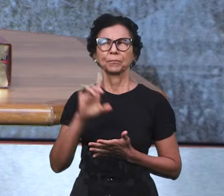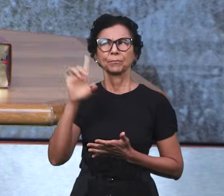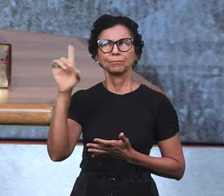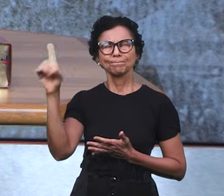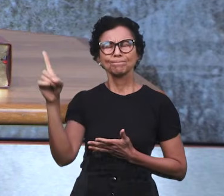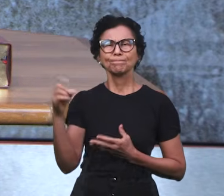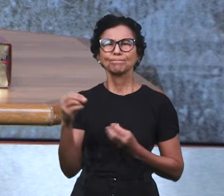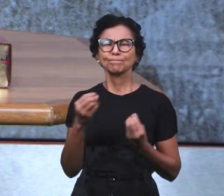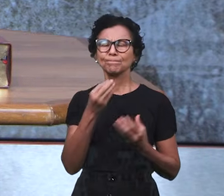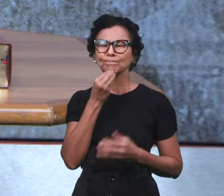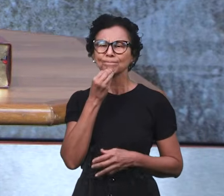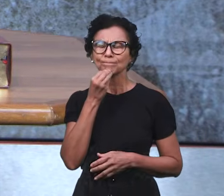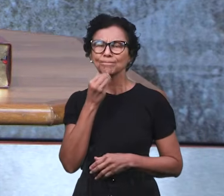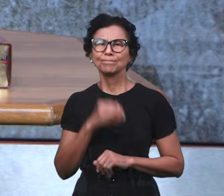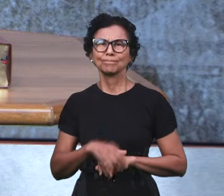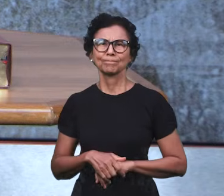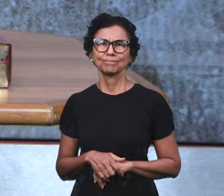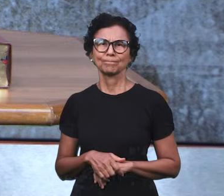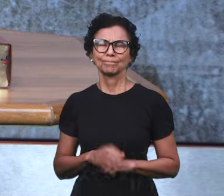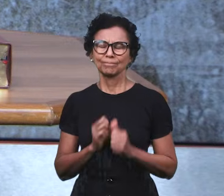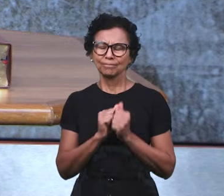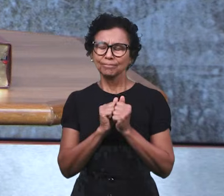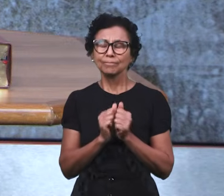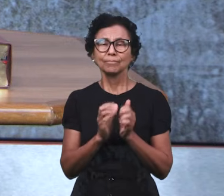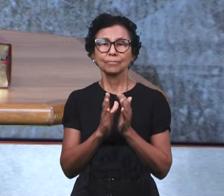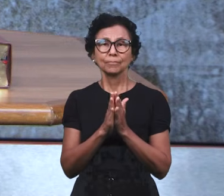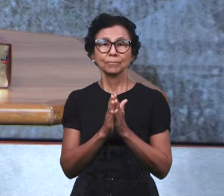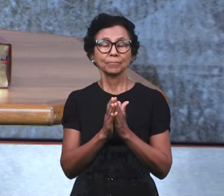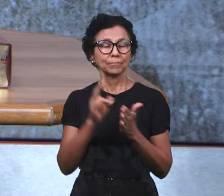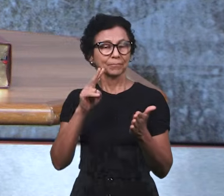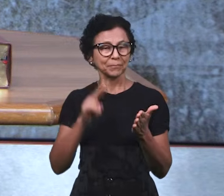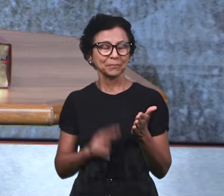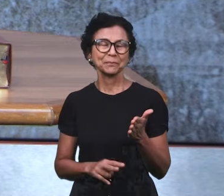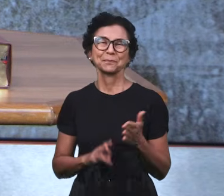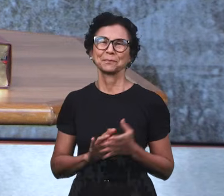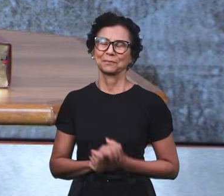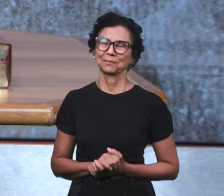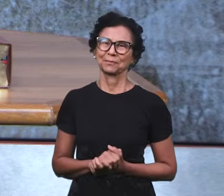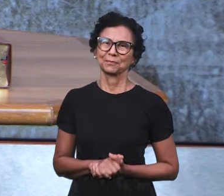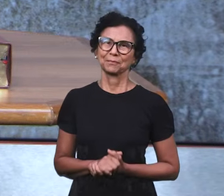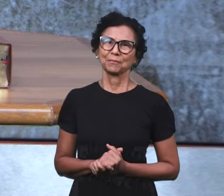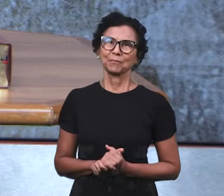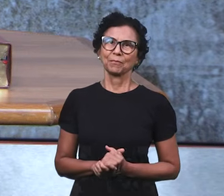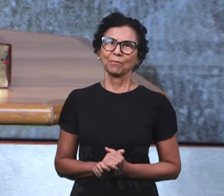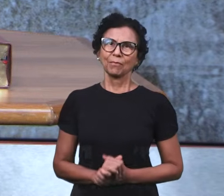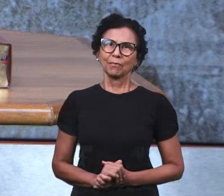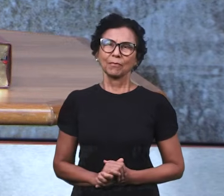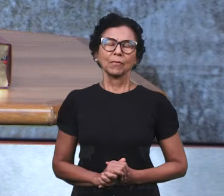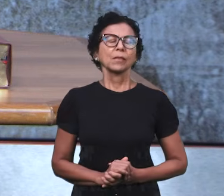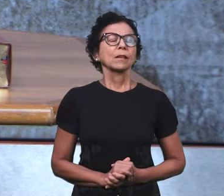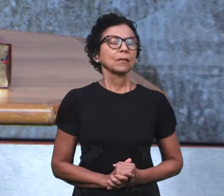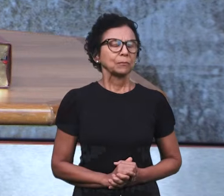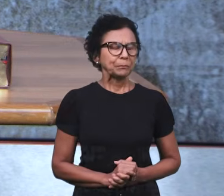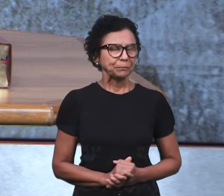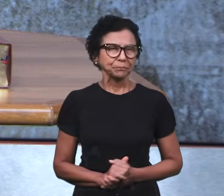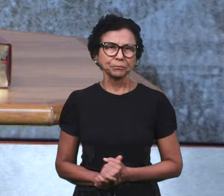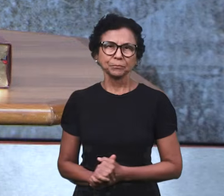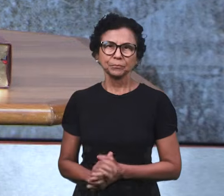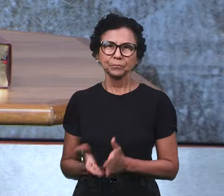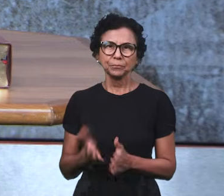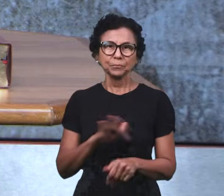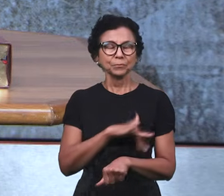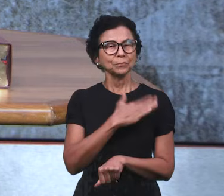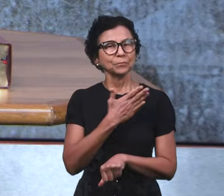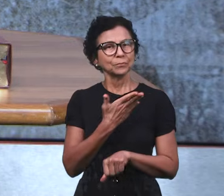dá diariamente para juntos nós lermos a palavra do Senhor, e tenho certeza que ao longo do dia o Senhor